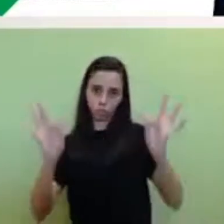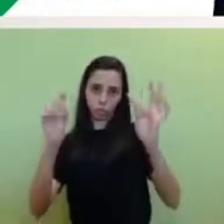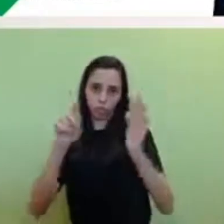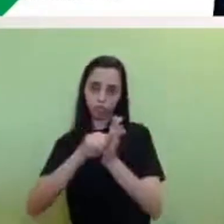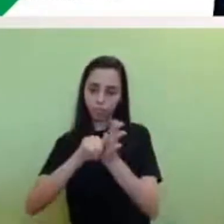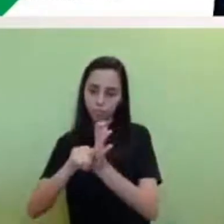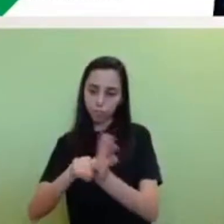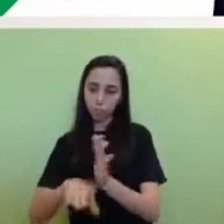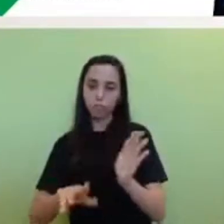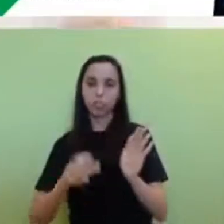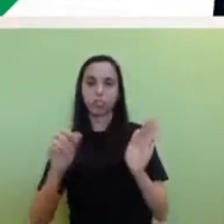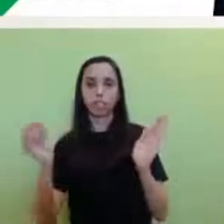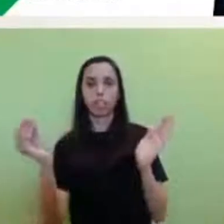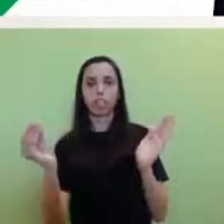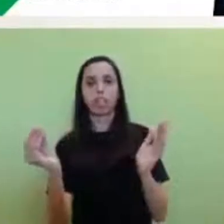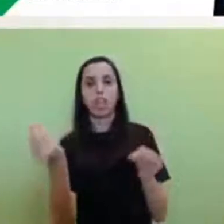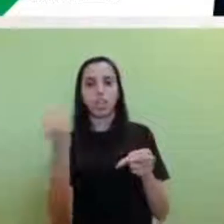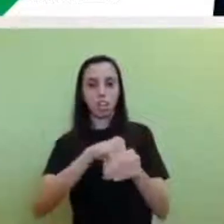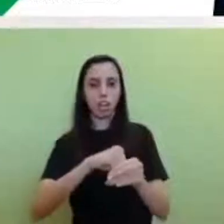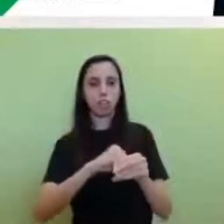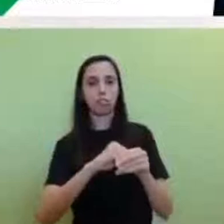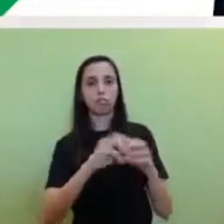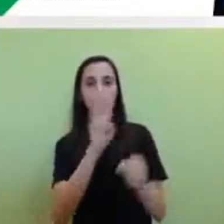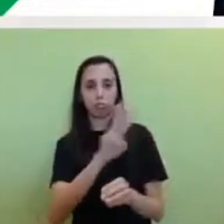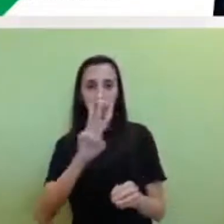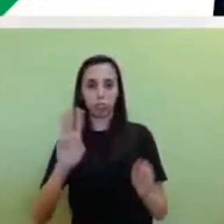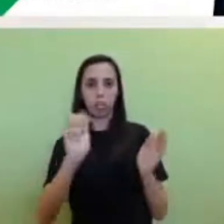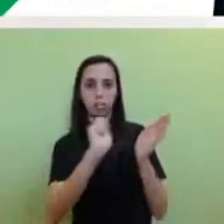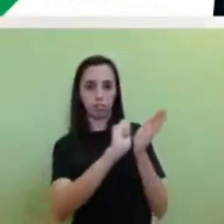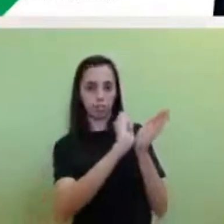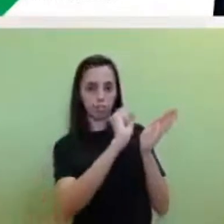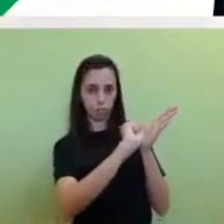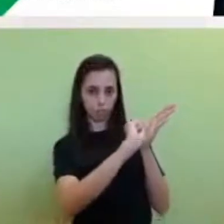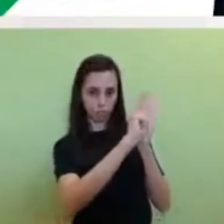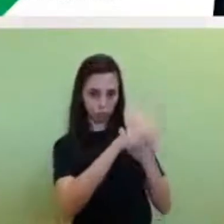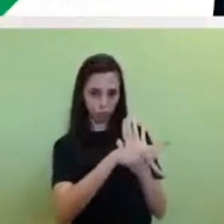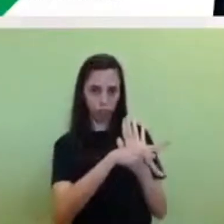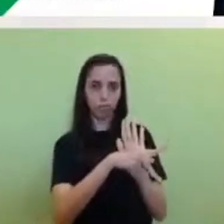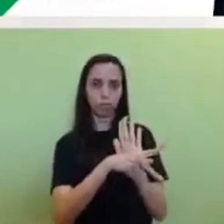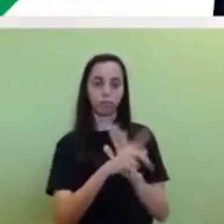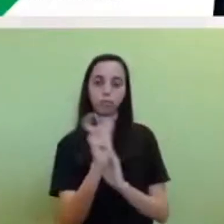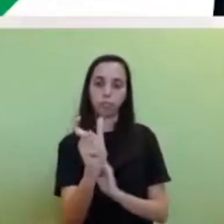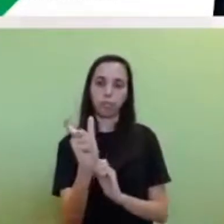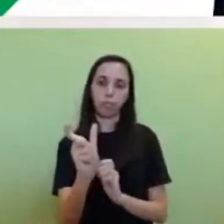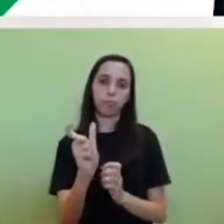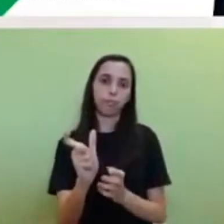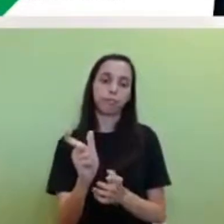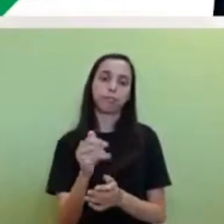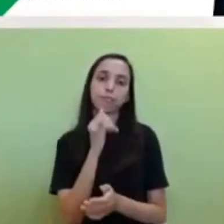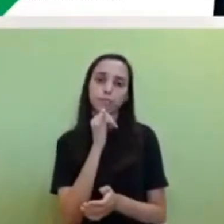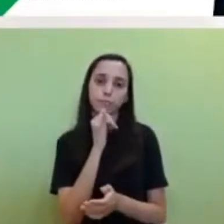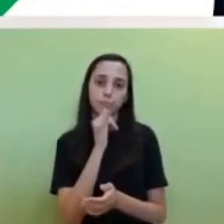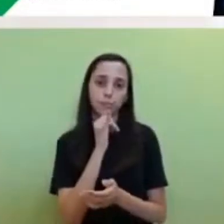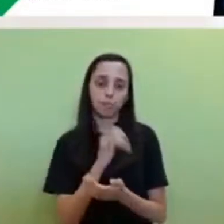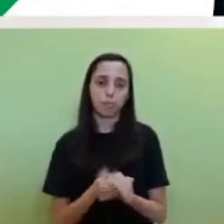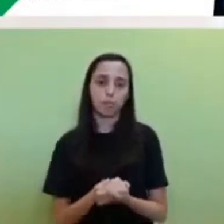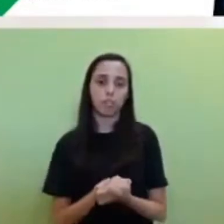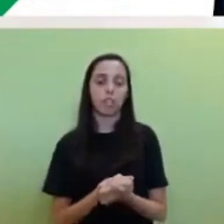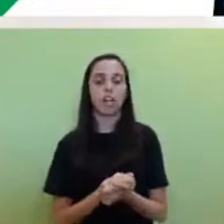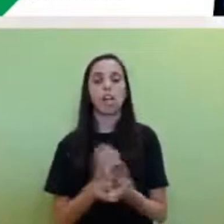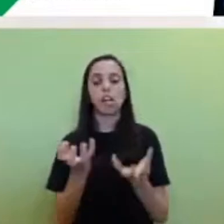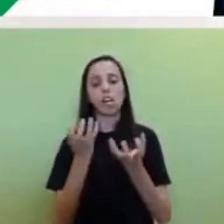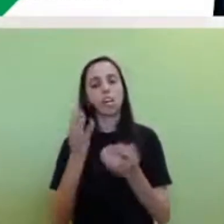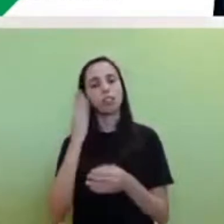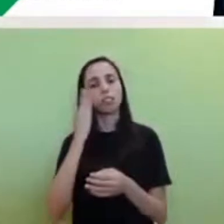Scilab, tanto por sinal quanto por palavra. Então, digamos que eu precise saber o